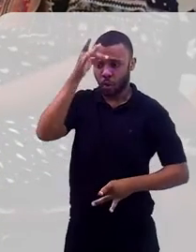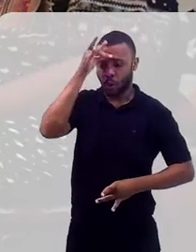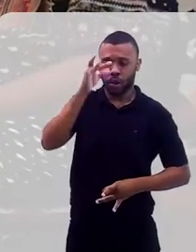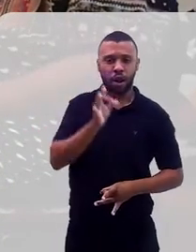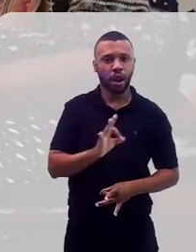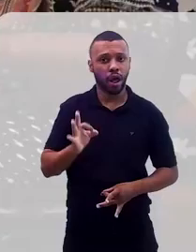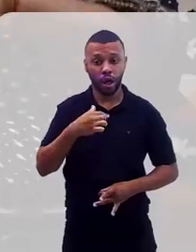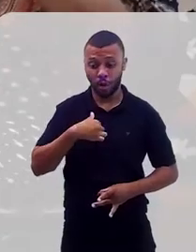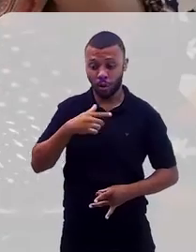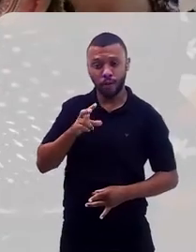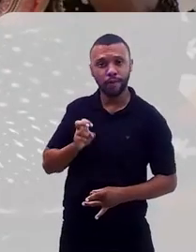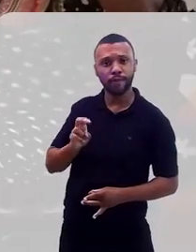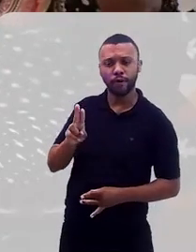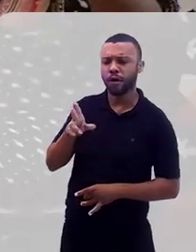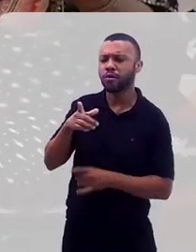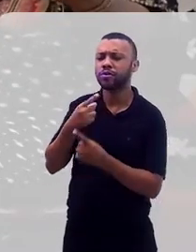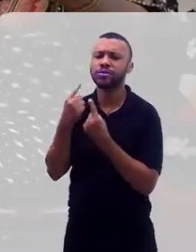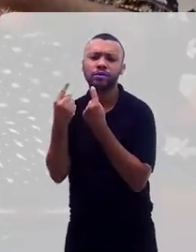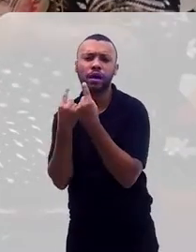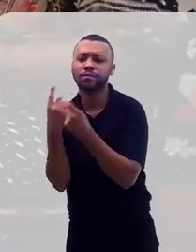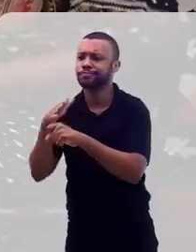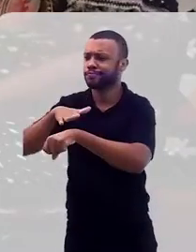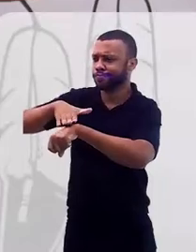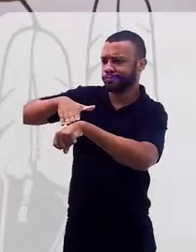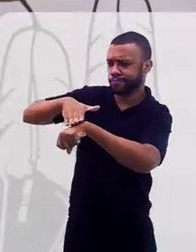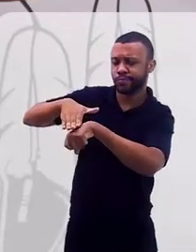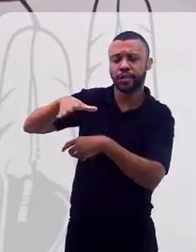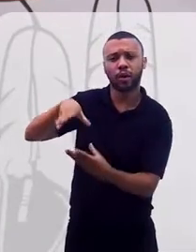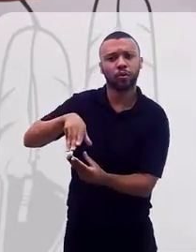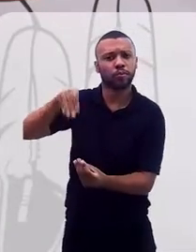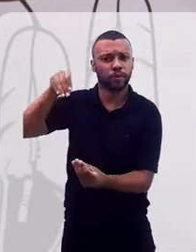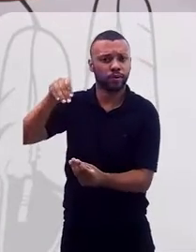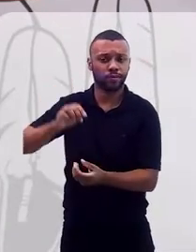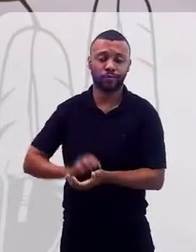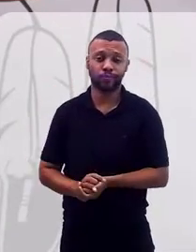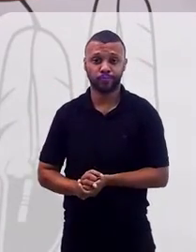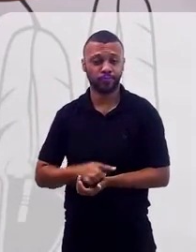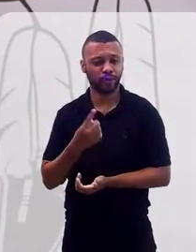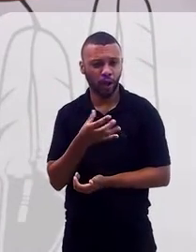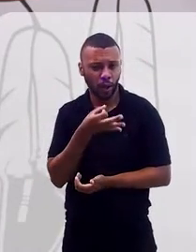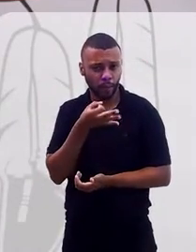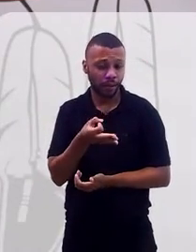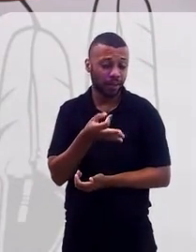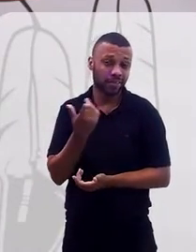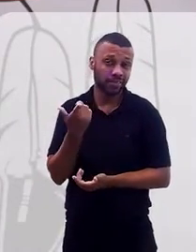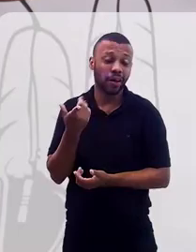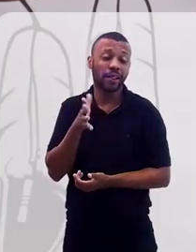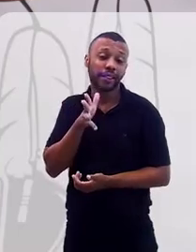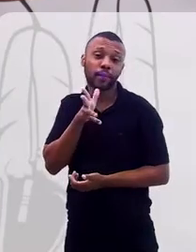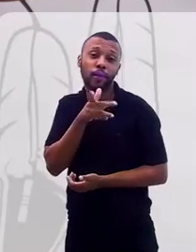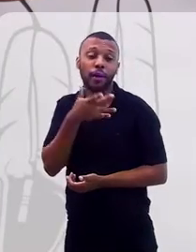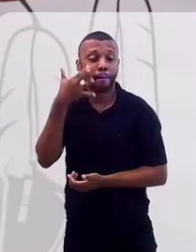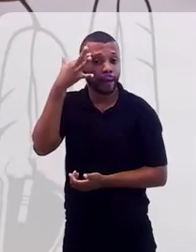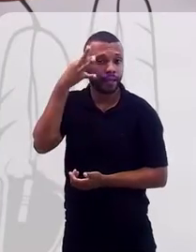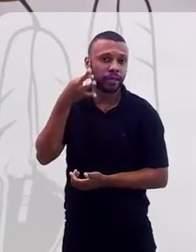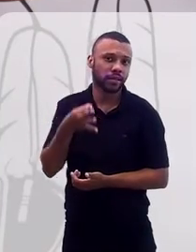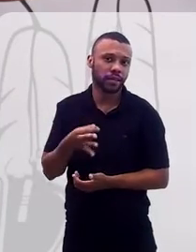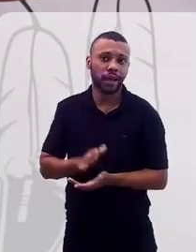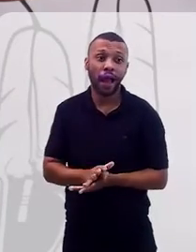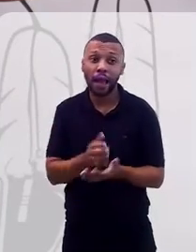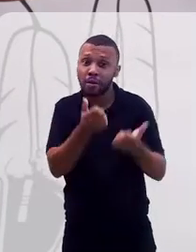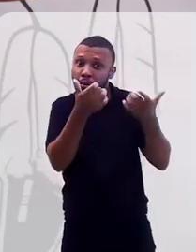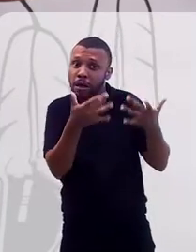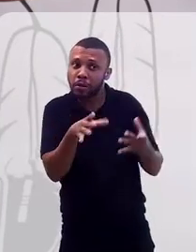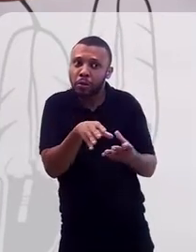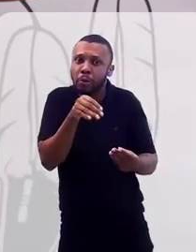um espírito eu vou conversar com os espíritos e para nós espíritos eh eu levei tem um tempo para entender